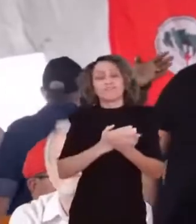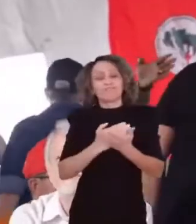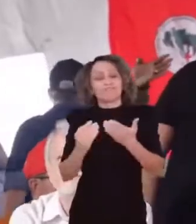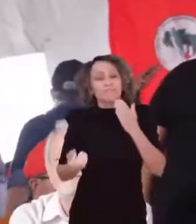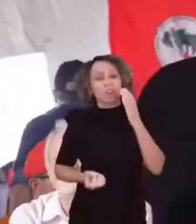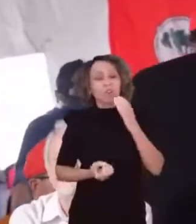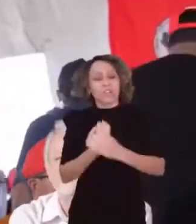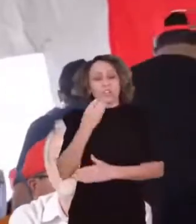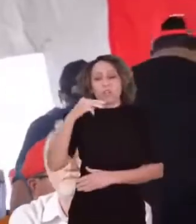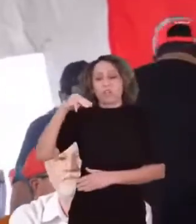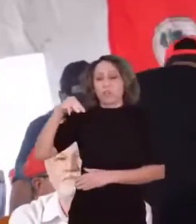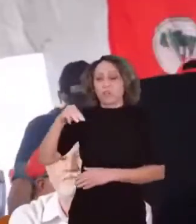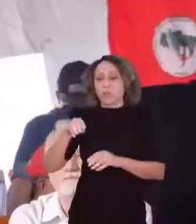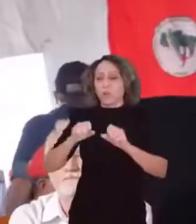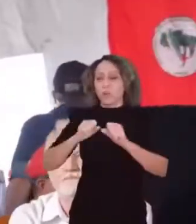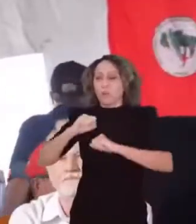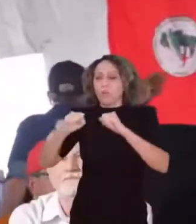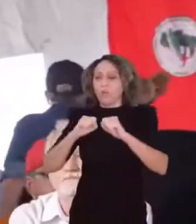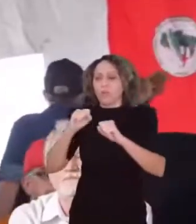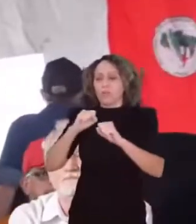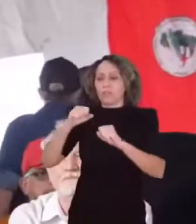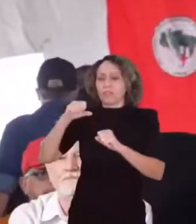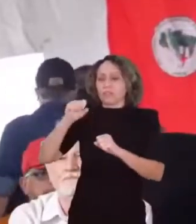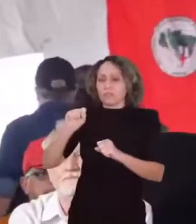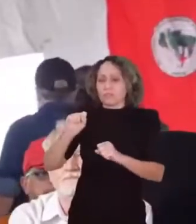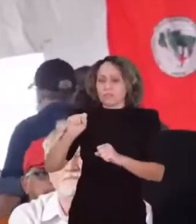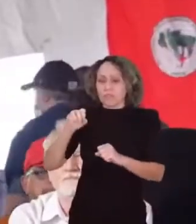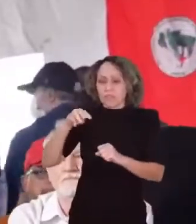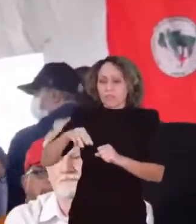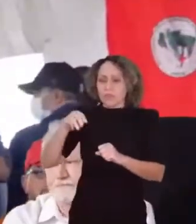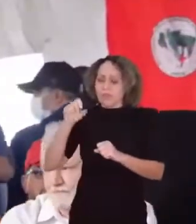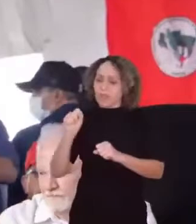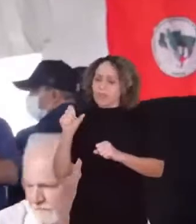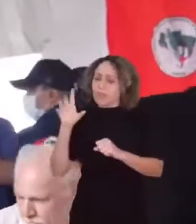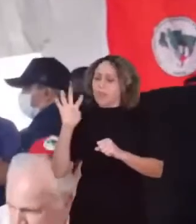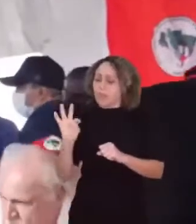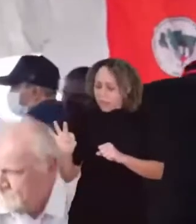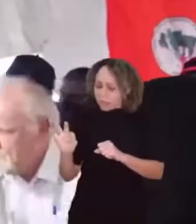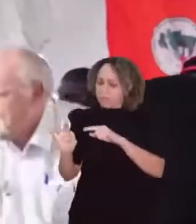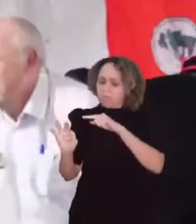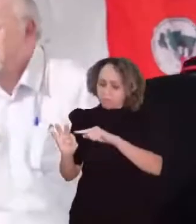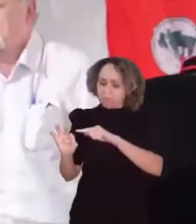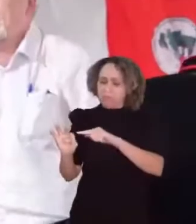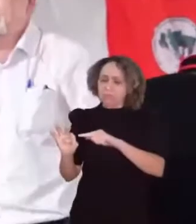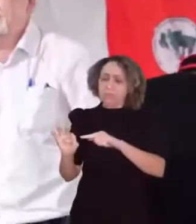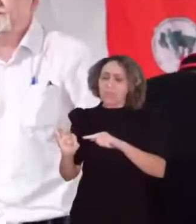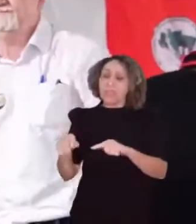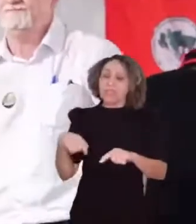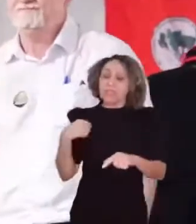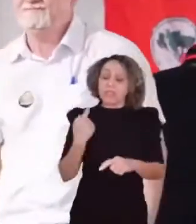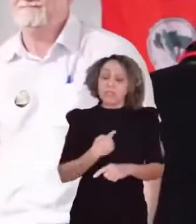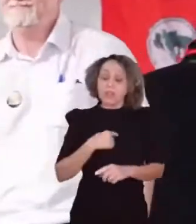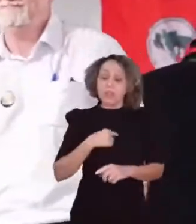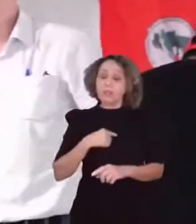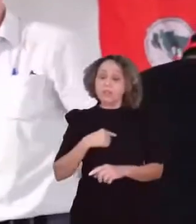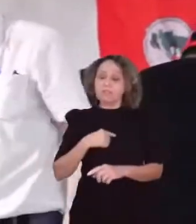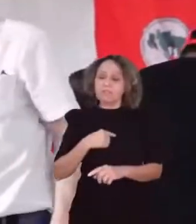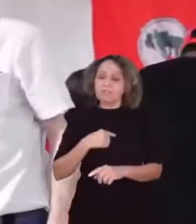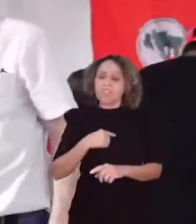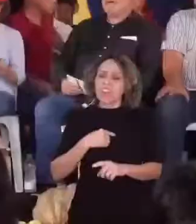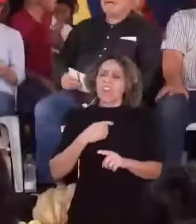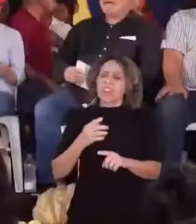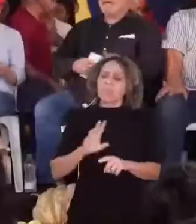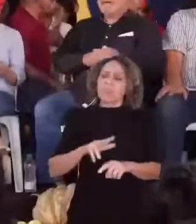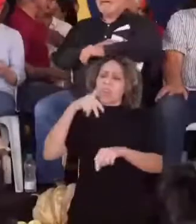grande privilégio de receber aqui também o João Pedro Stedley, que há 40 anos segue